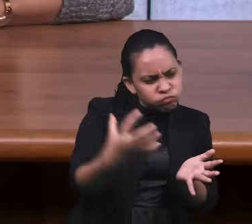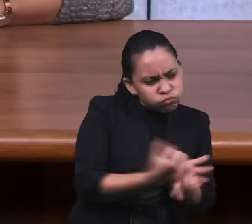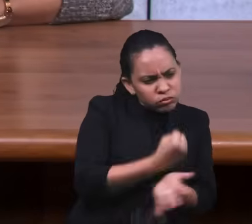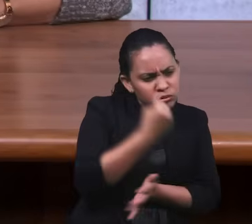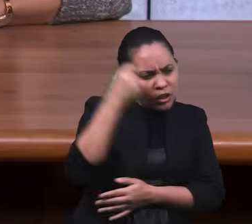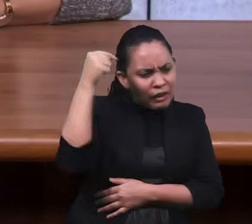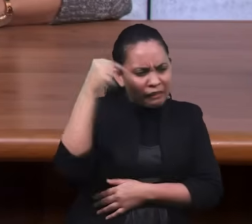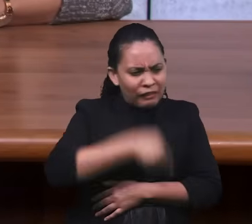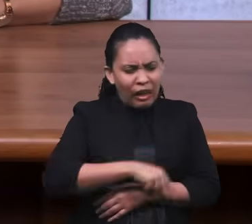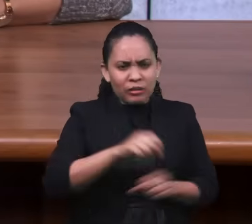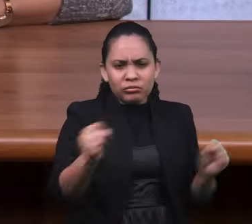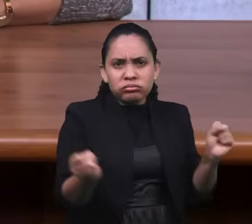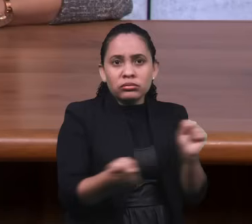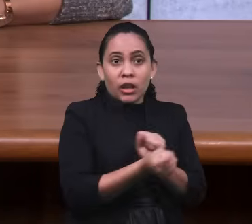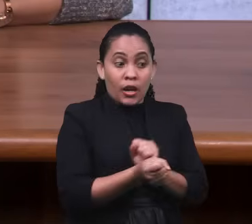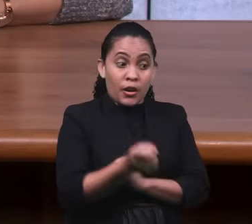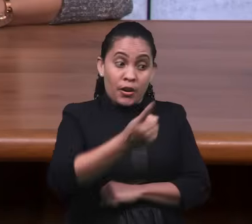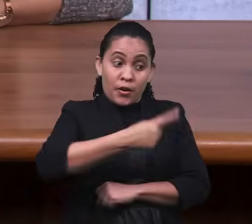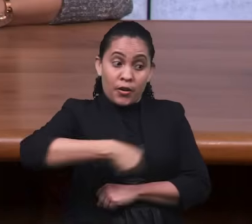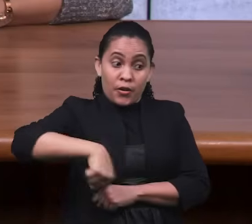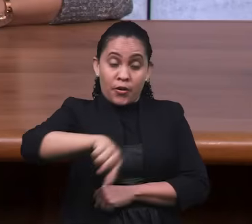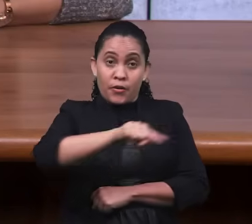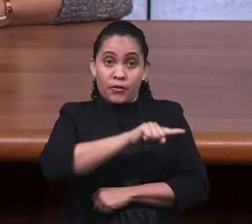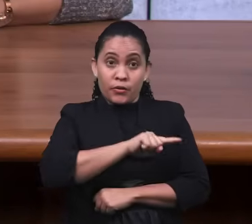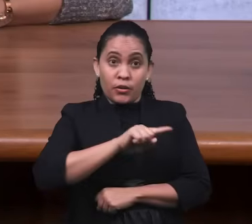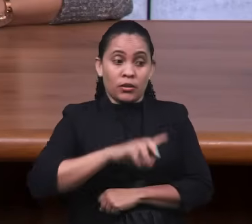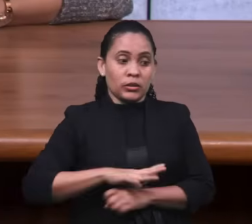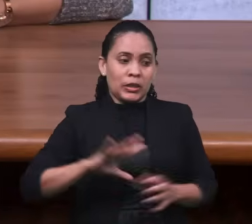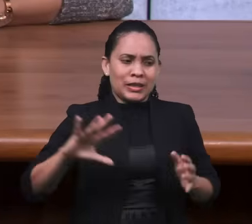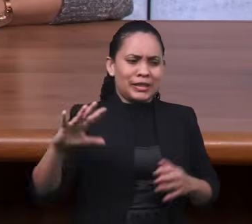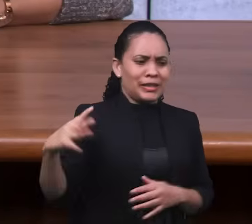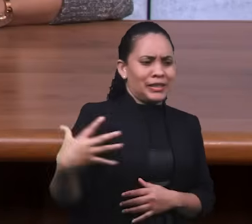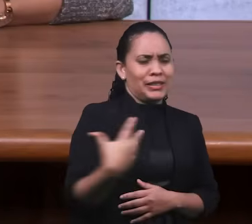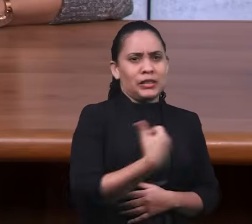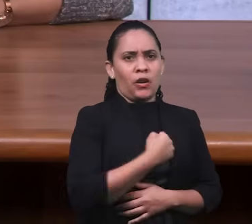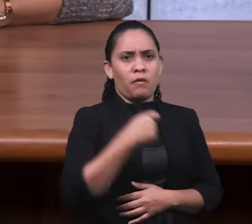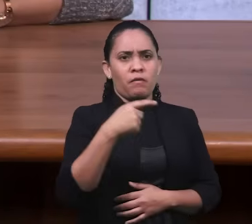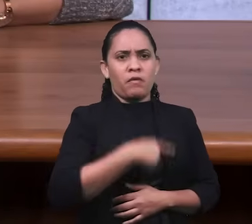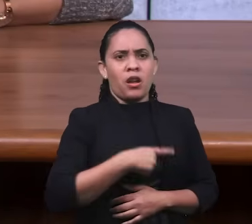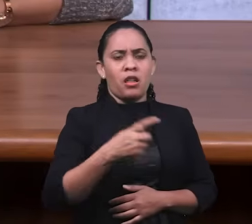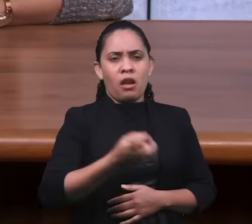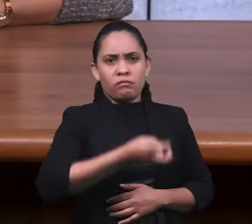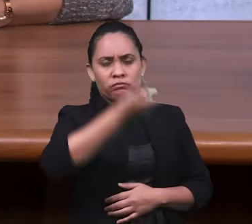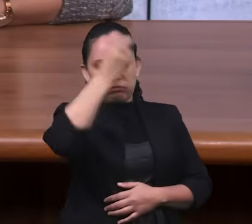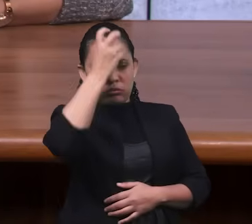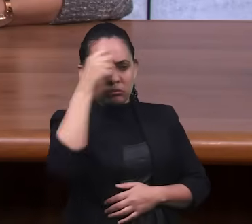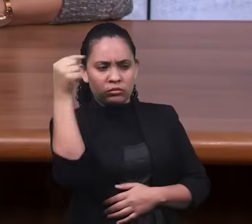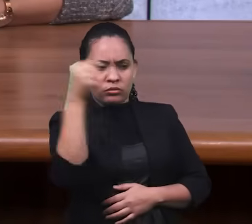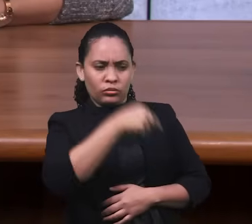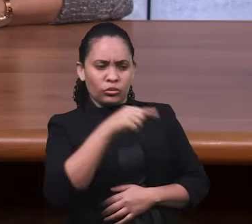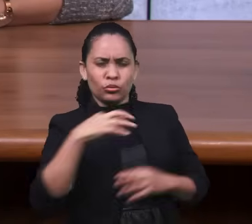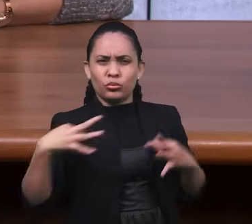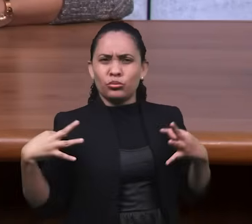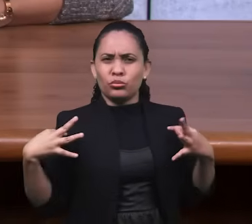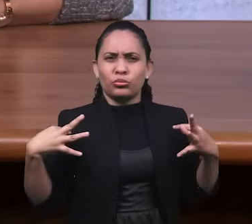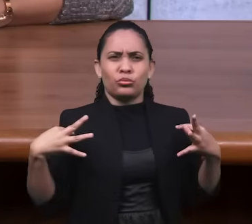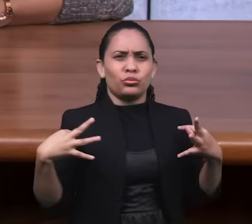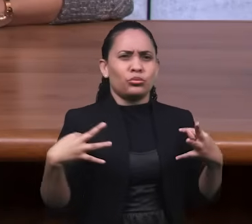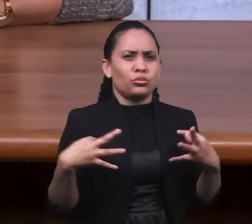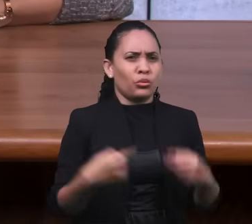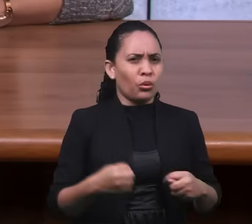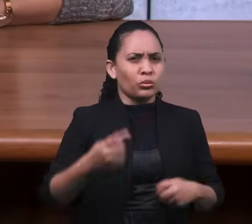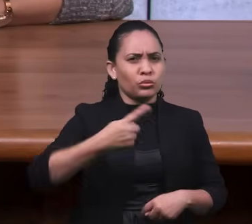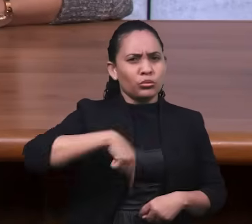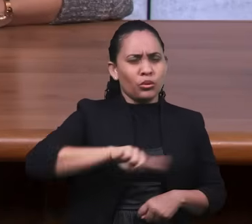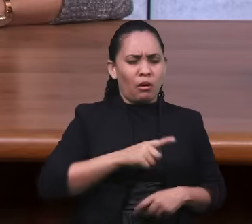casa da servidão, e vos livrei da mão dos egípcios e da mão de todos quantos